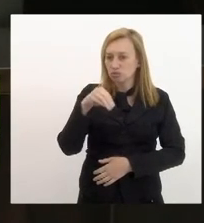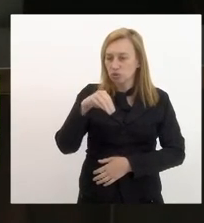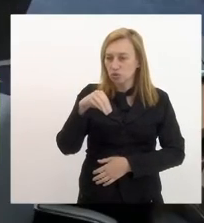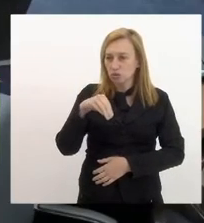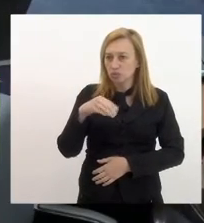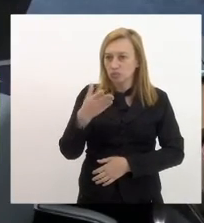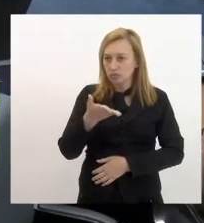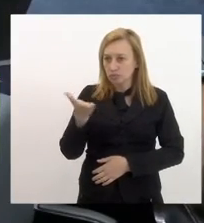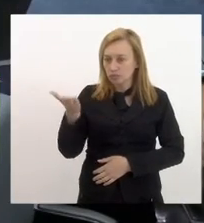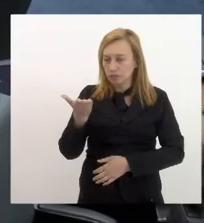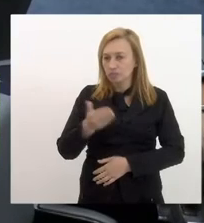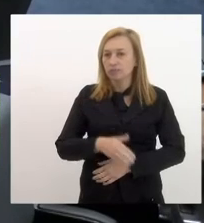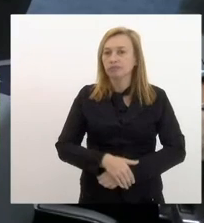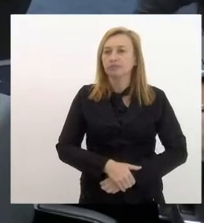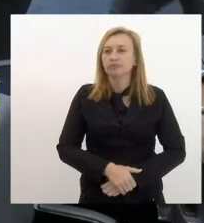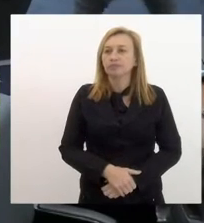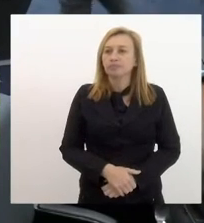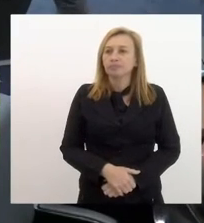minutos